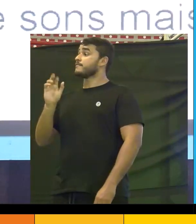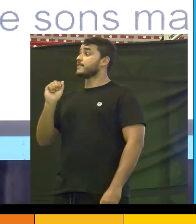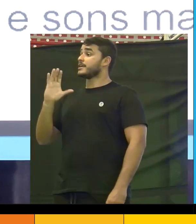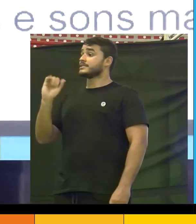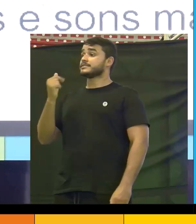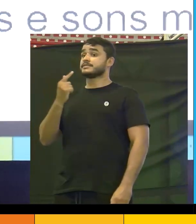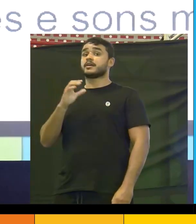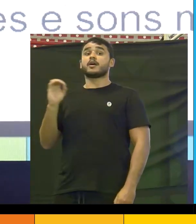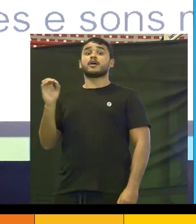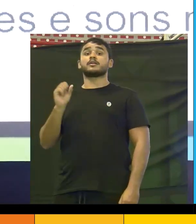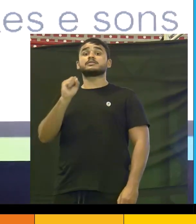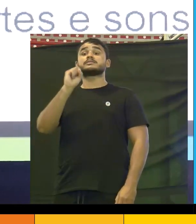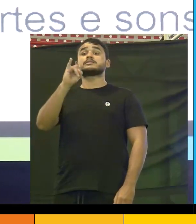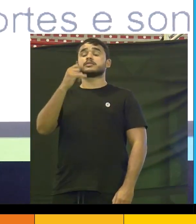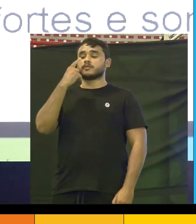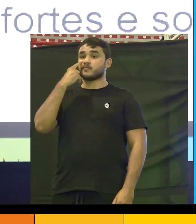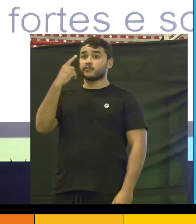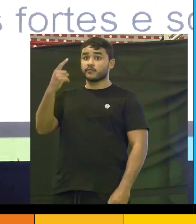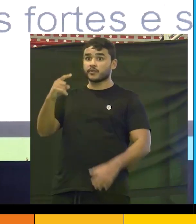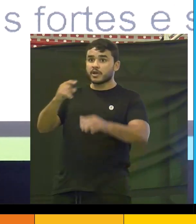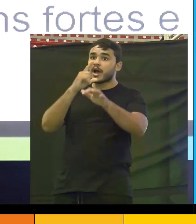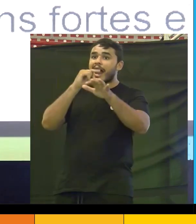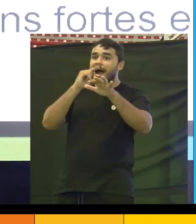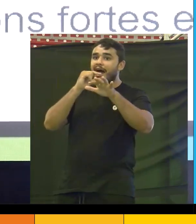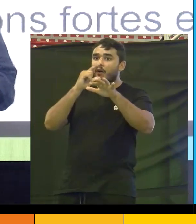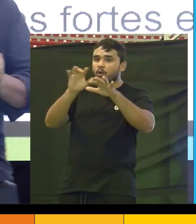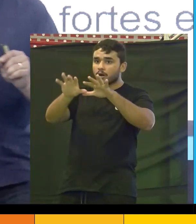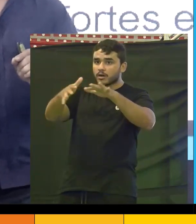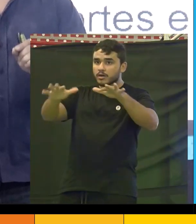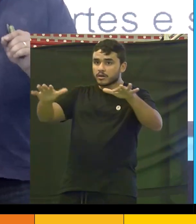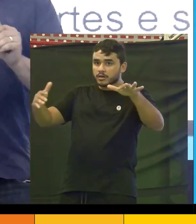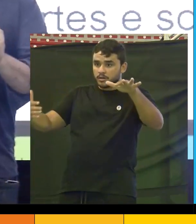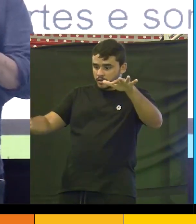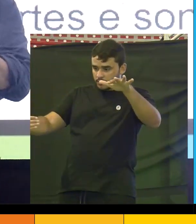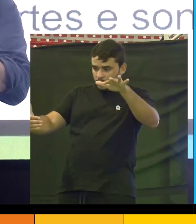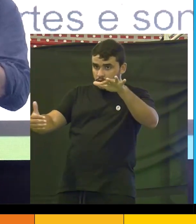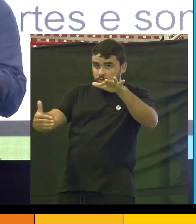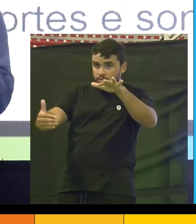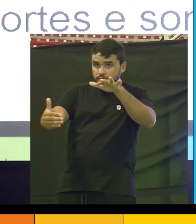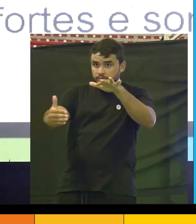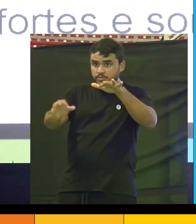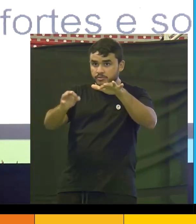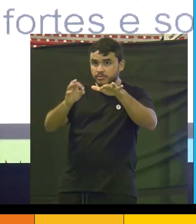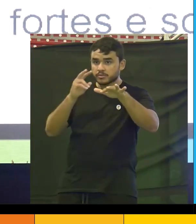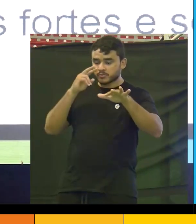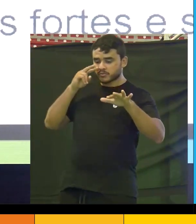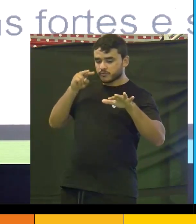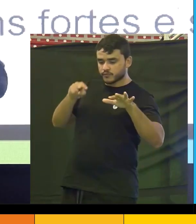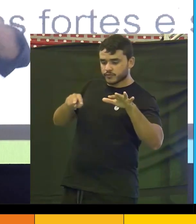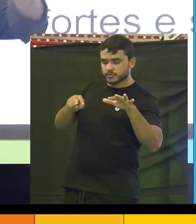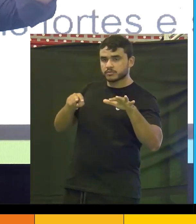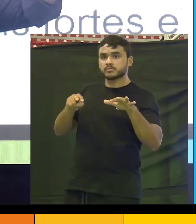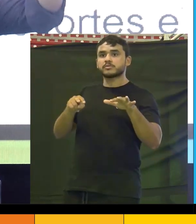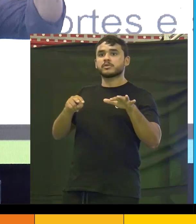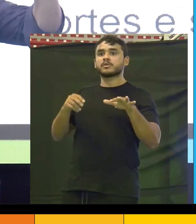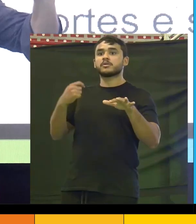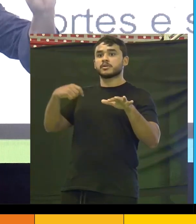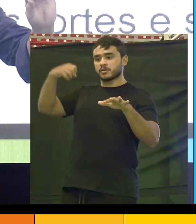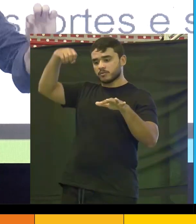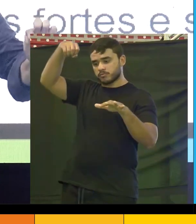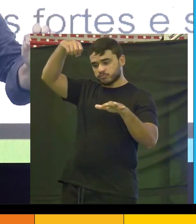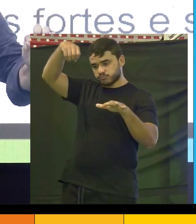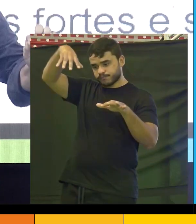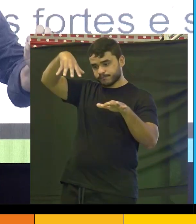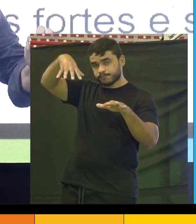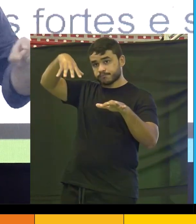você olha para um peixe dentro da água, a luz, para você enxergar o peixe, a luz tem